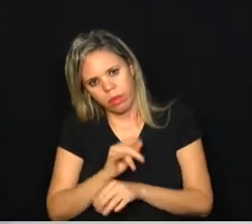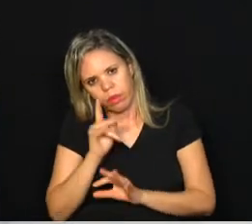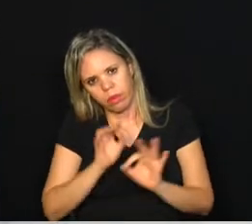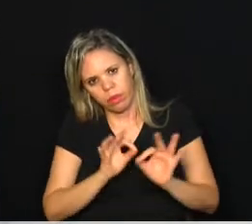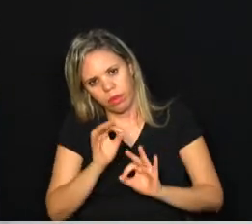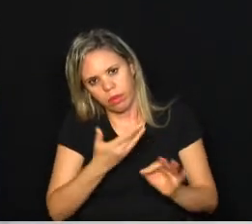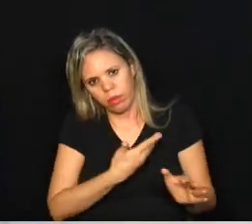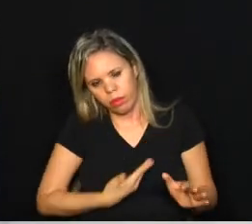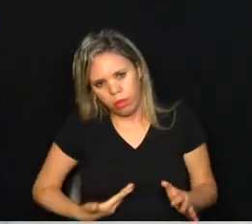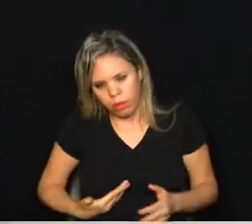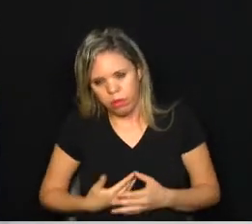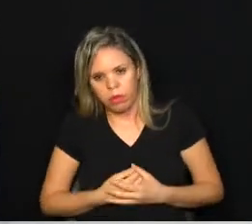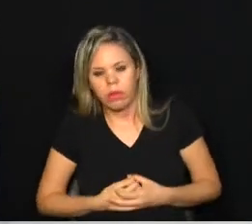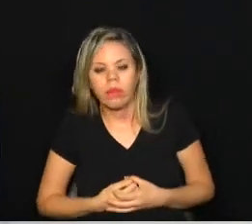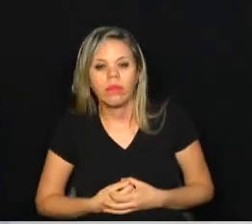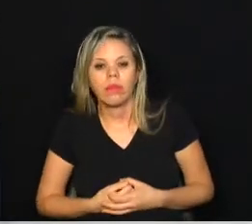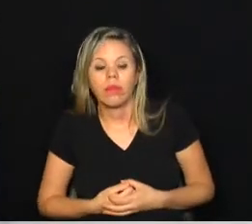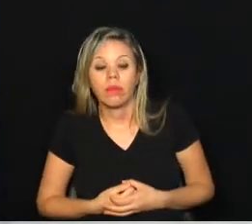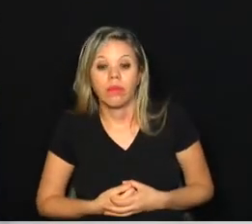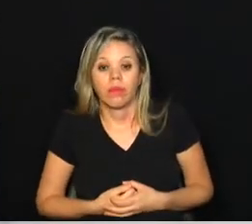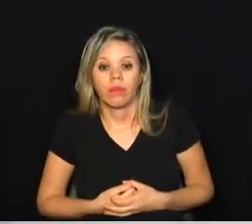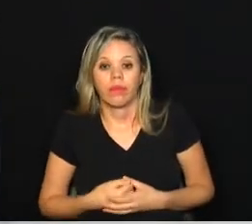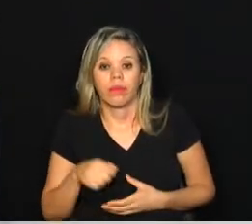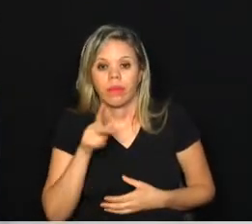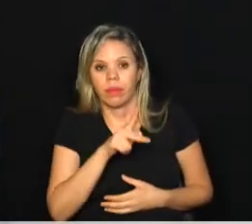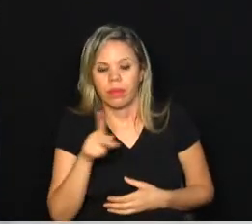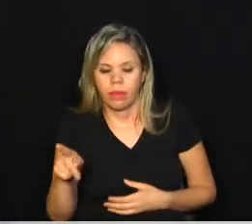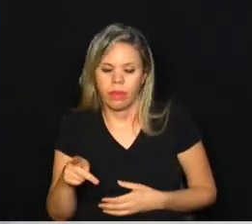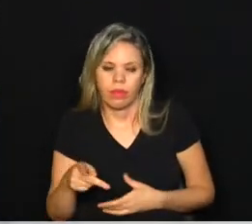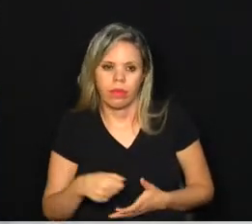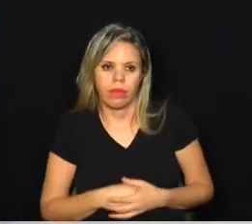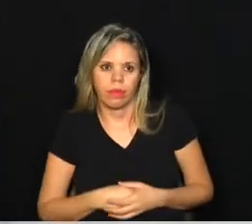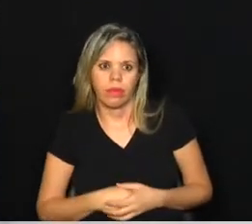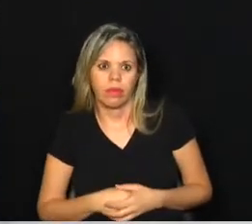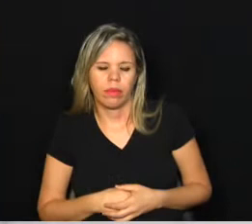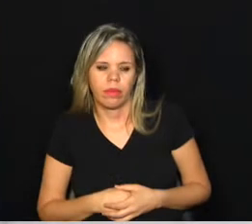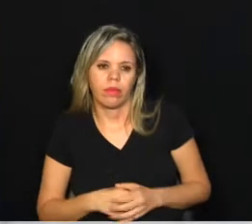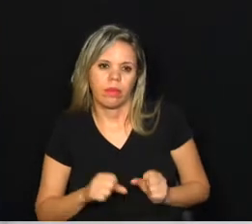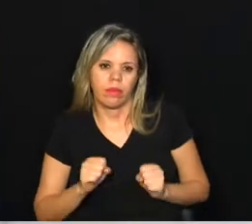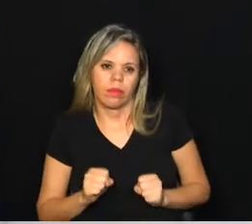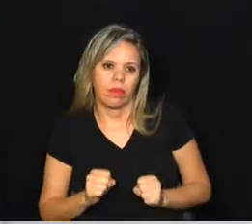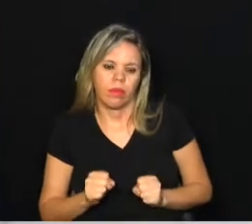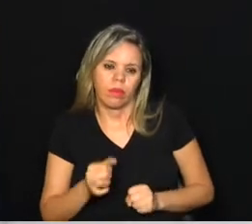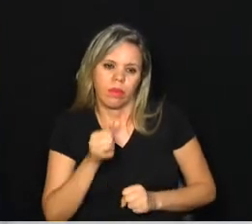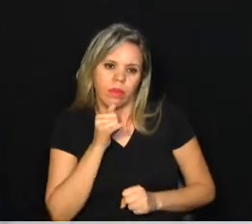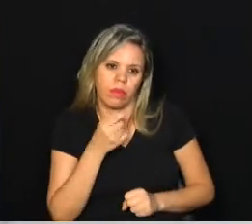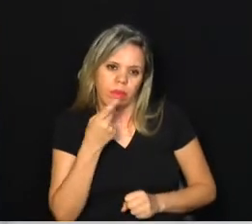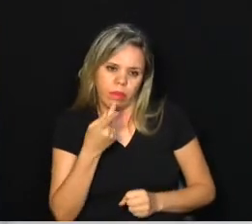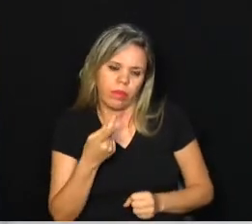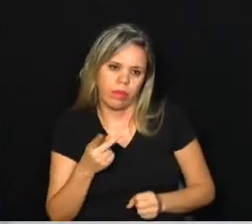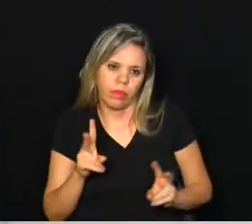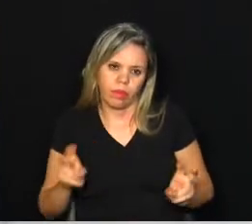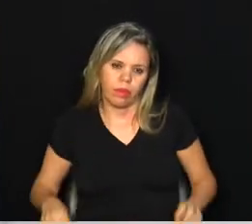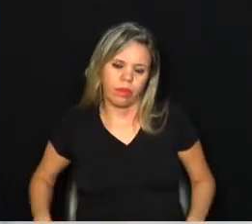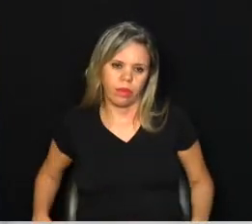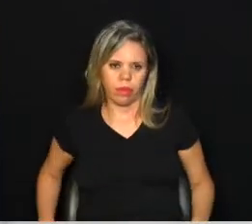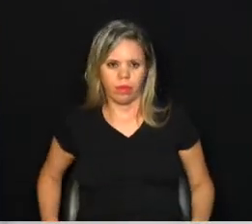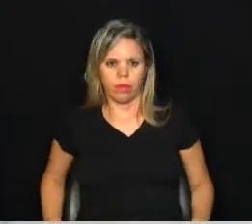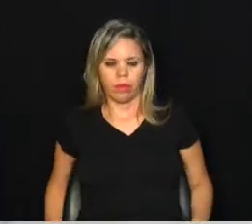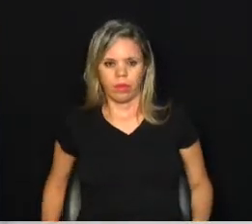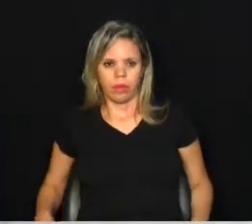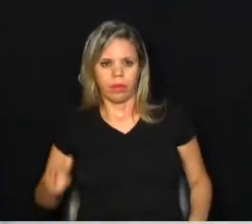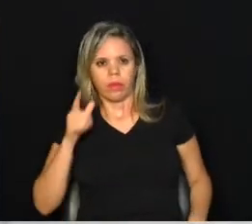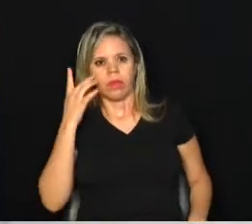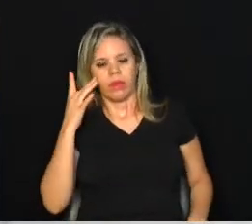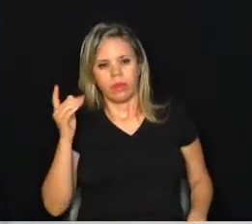governo, né? Então, o professor, com certeza, pode estar falando sobre aquilo que ele considera